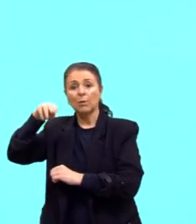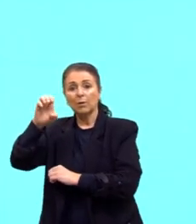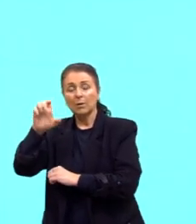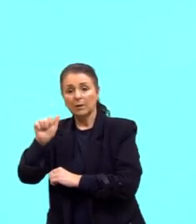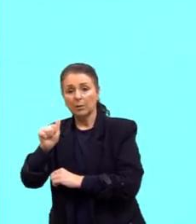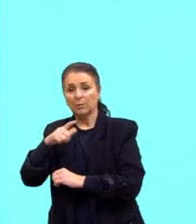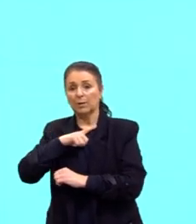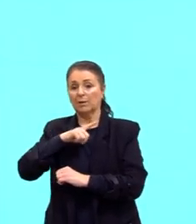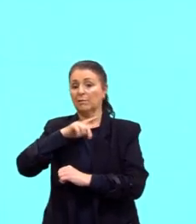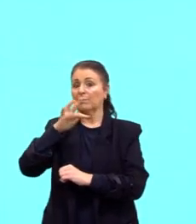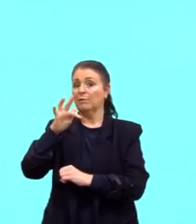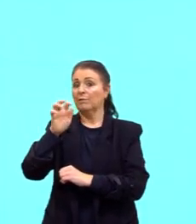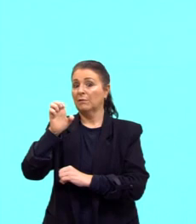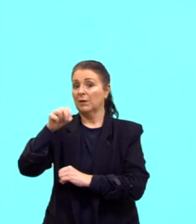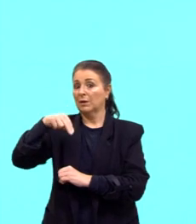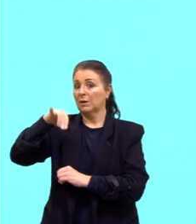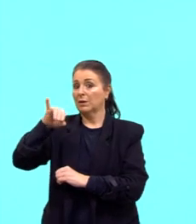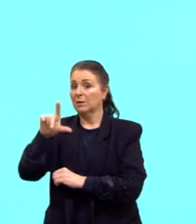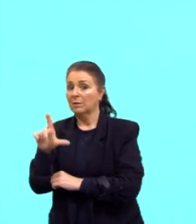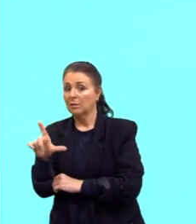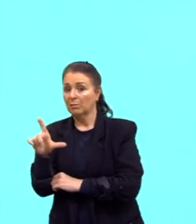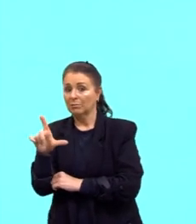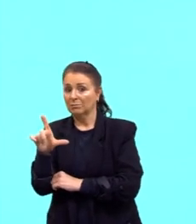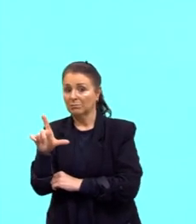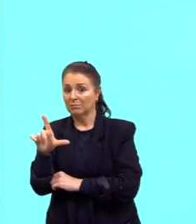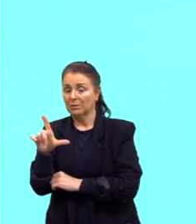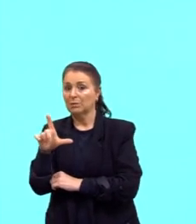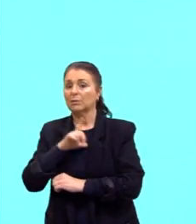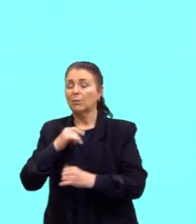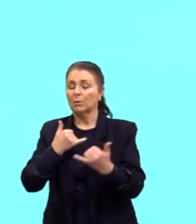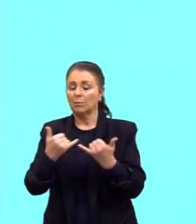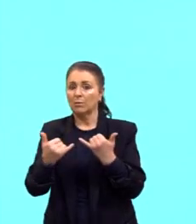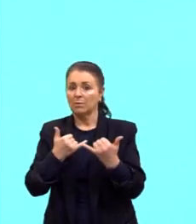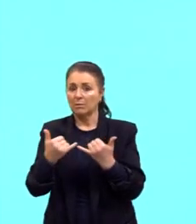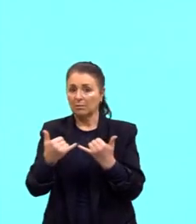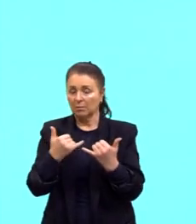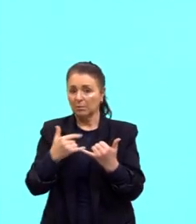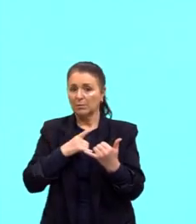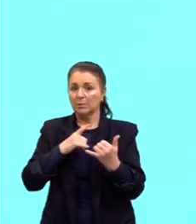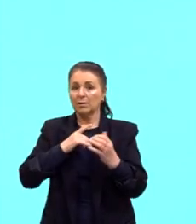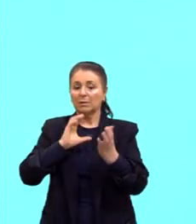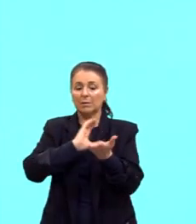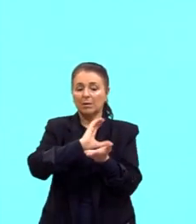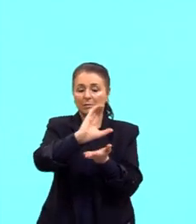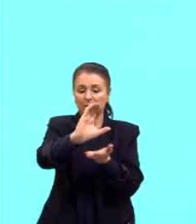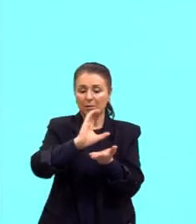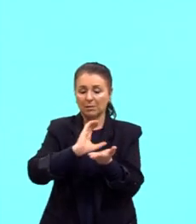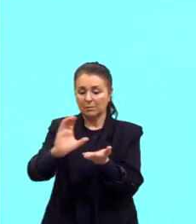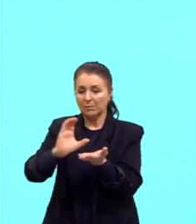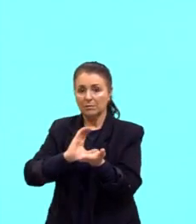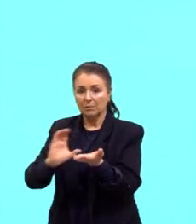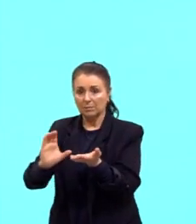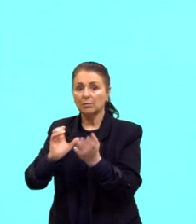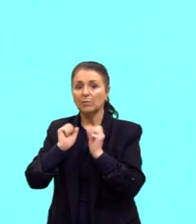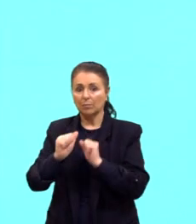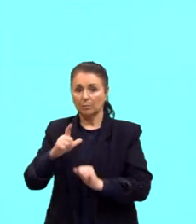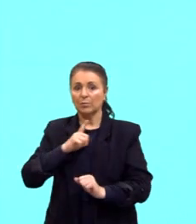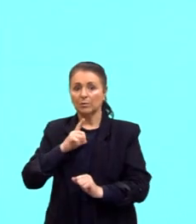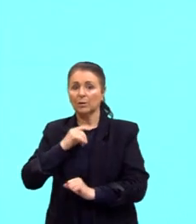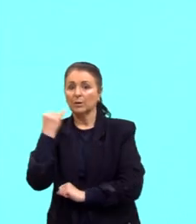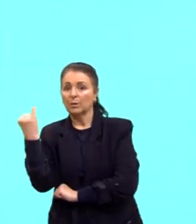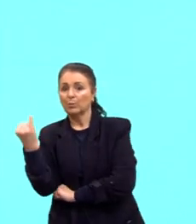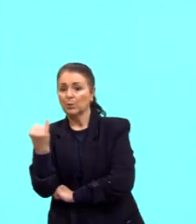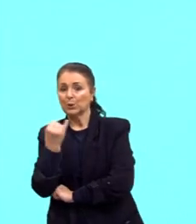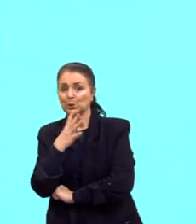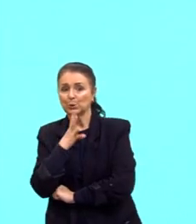1-fenil tá então esse aqui é um exemplo de das ramificações que podem apresentar é importante